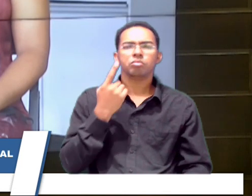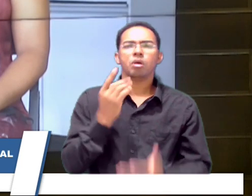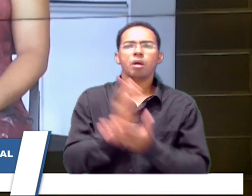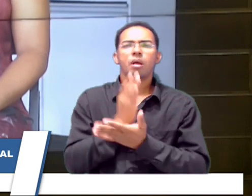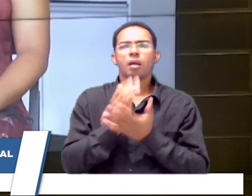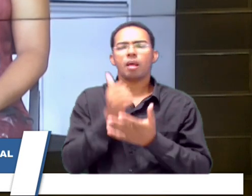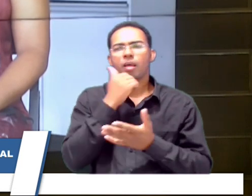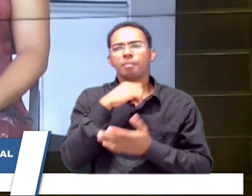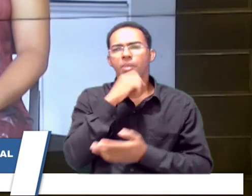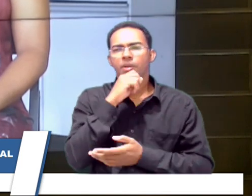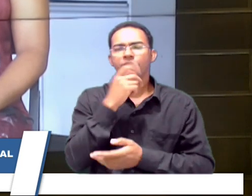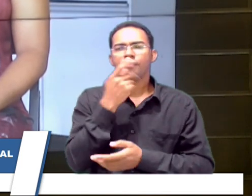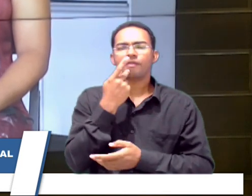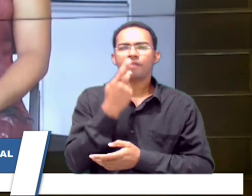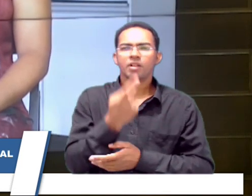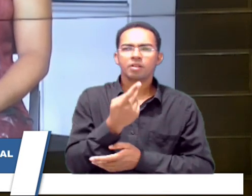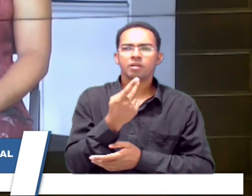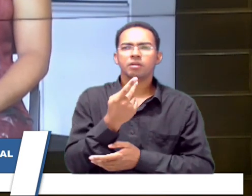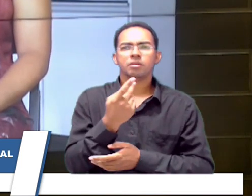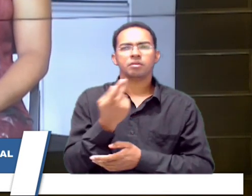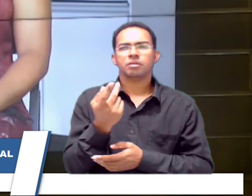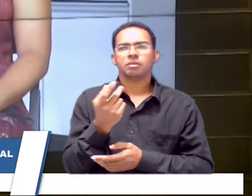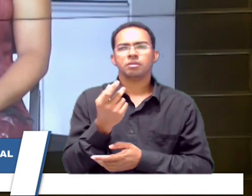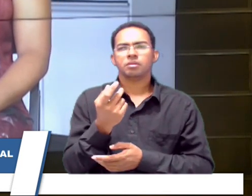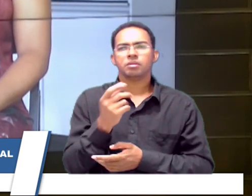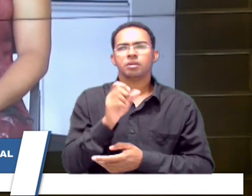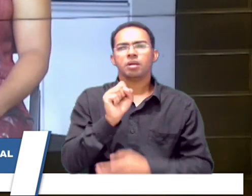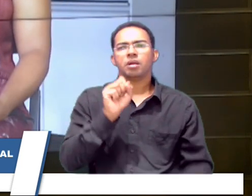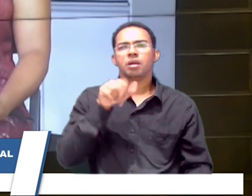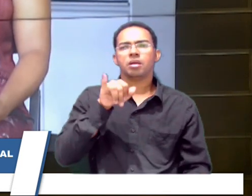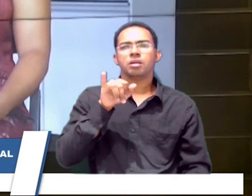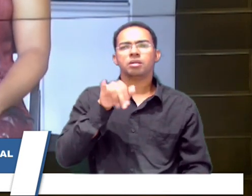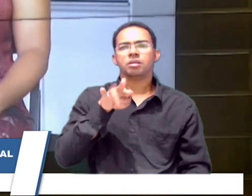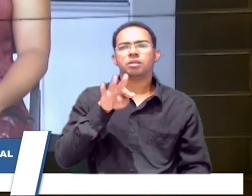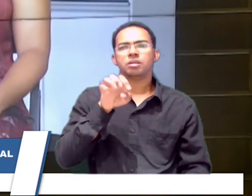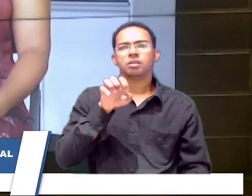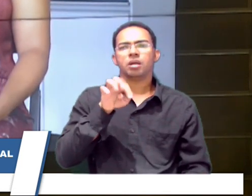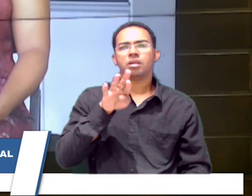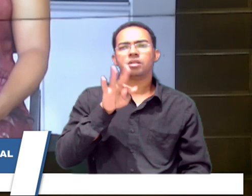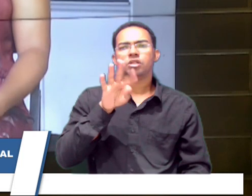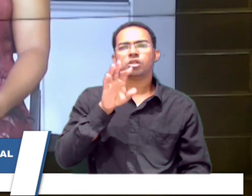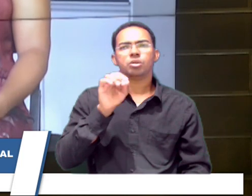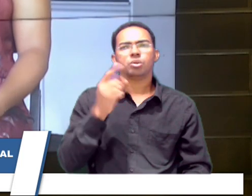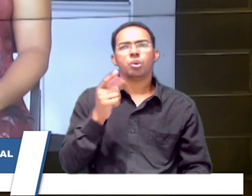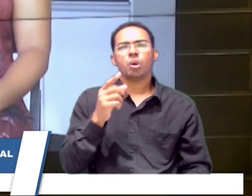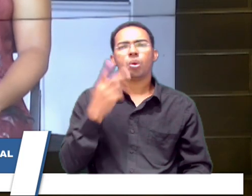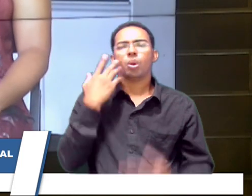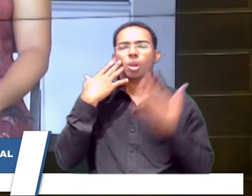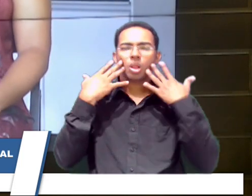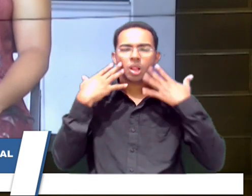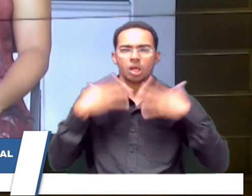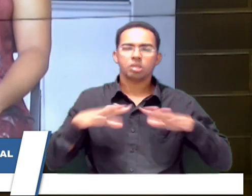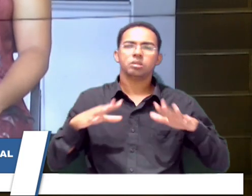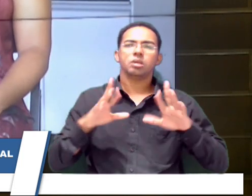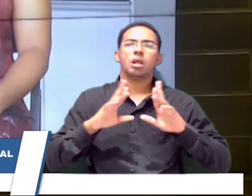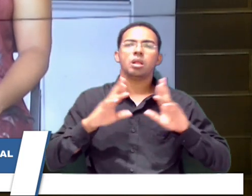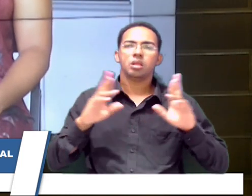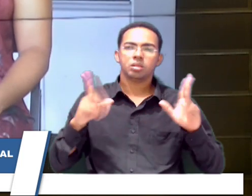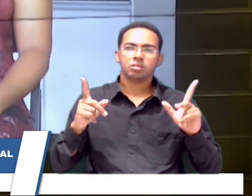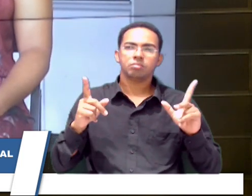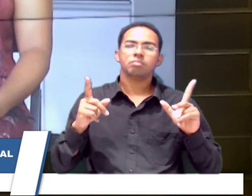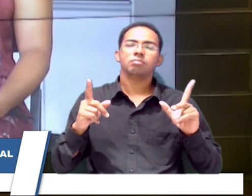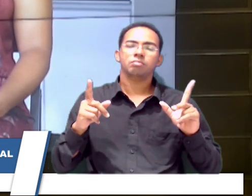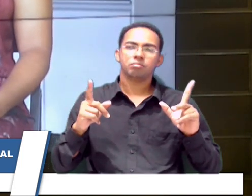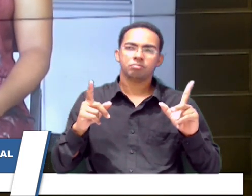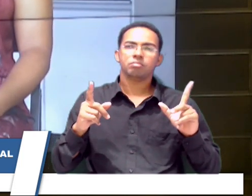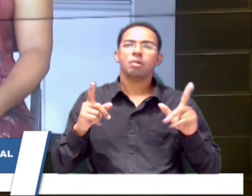falam que é sintético, né? Um produto sintético, não é o puro, né? O artesanal, né? É diferente. Né? Tanto